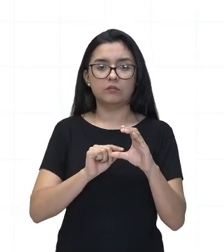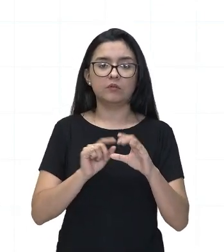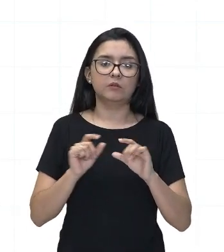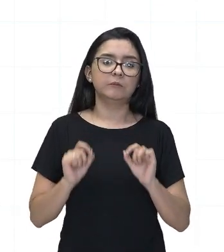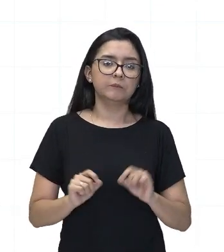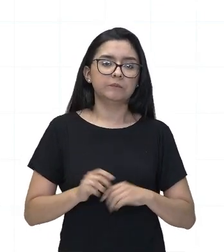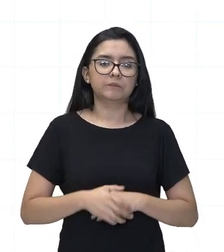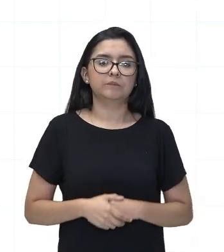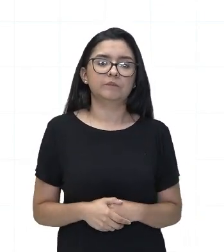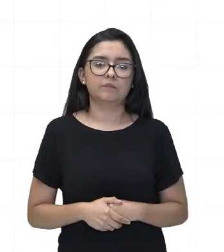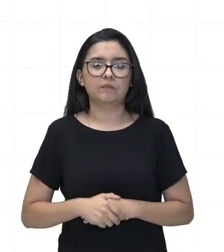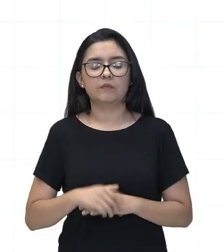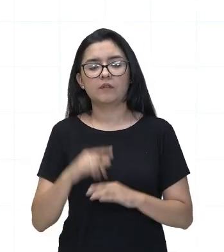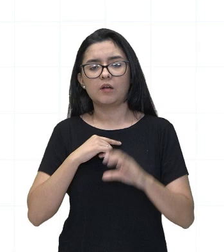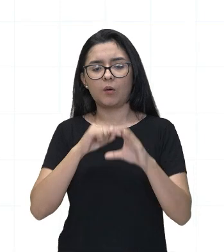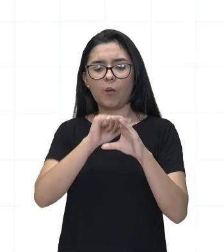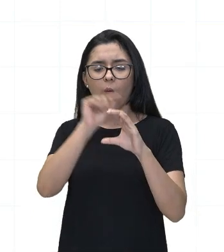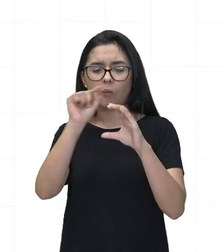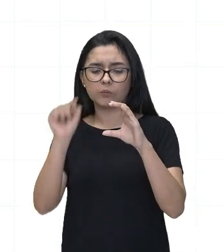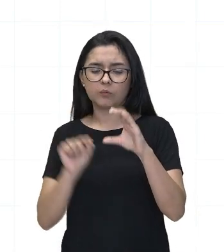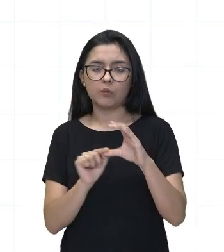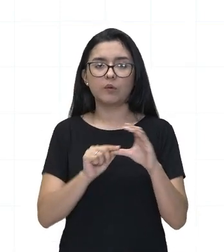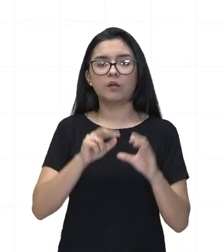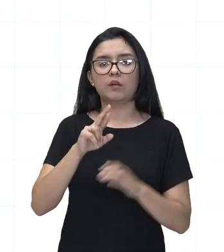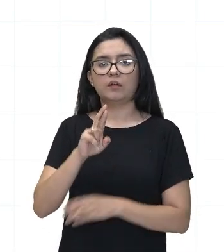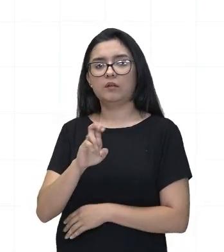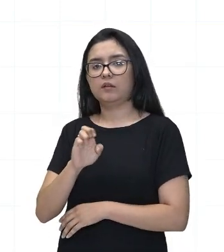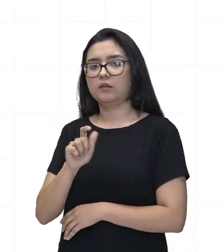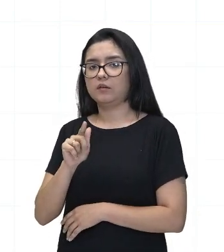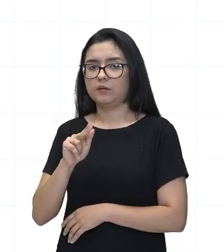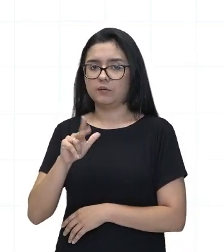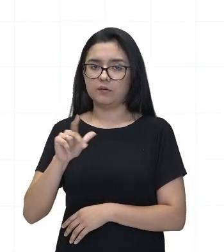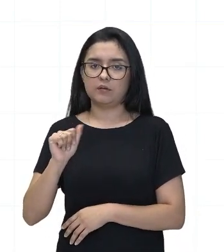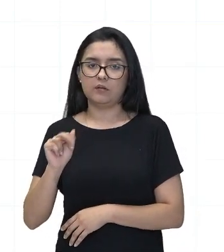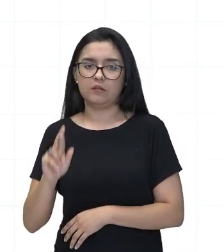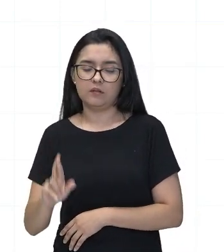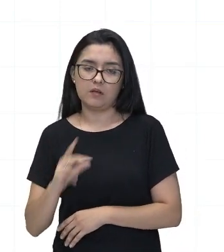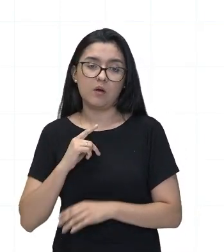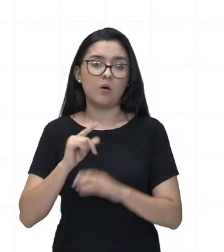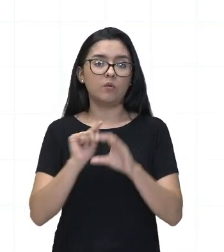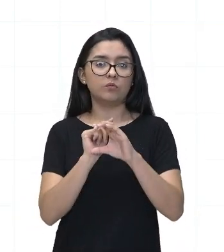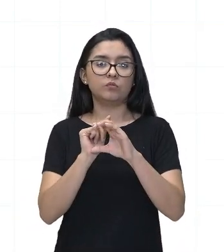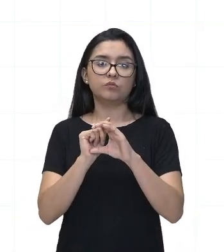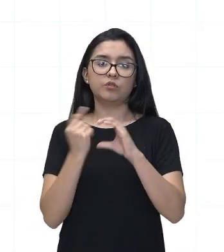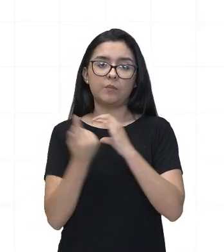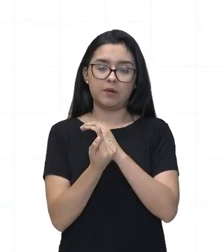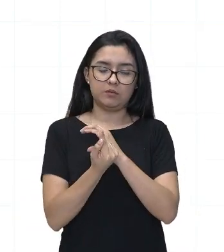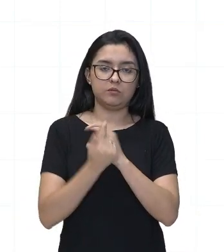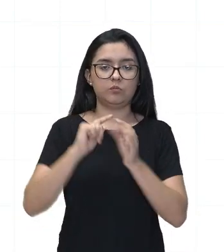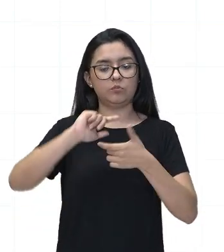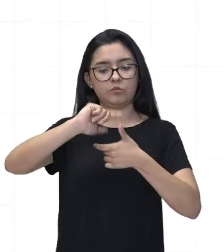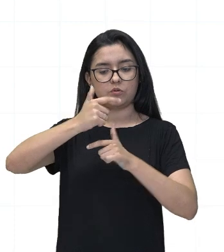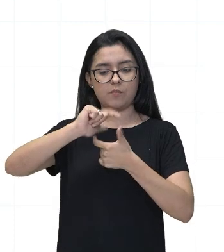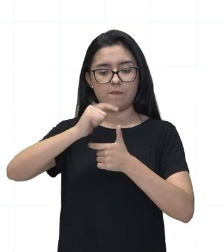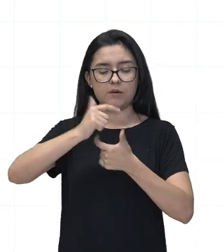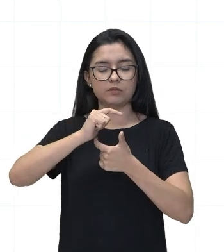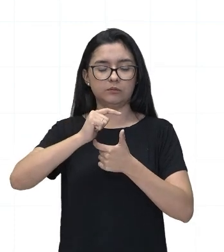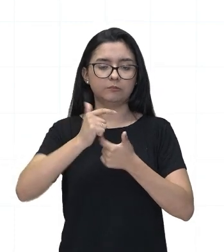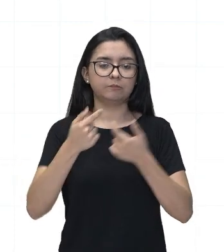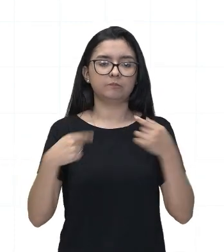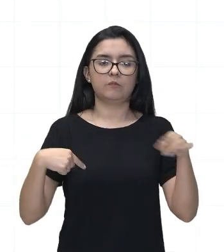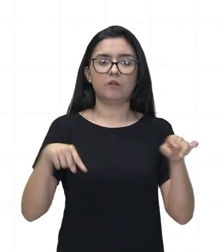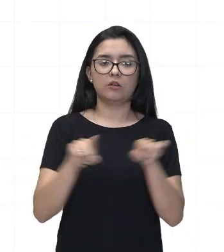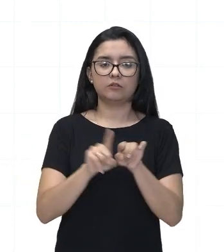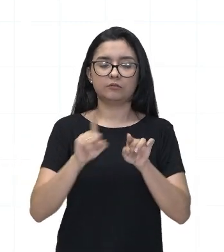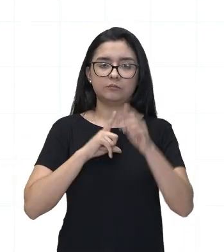contorno regulares, mas ele pode ser irregulares ou geométricos. Nós temos um outro